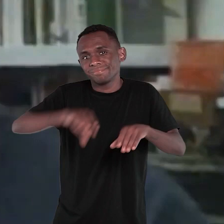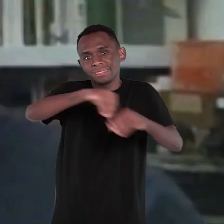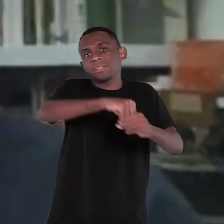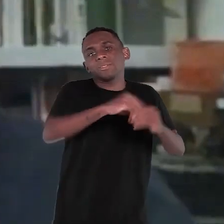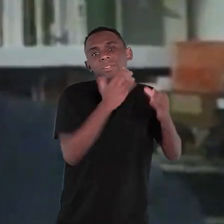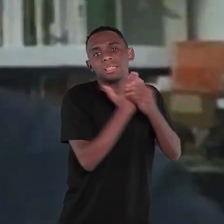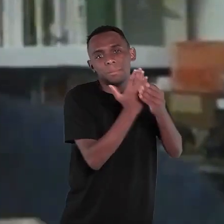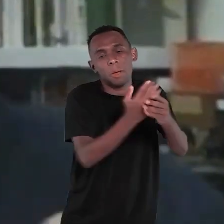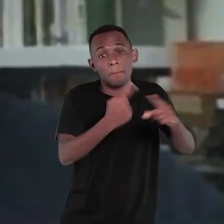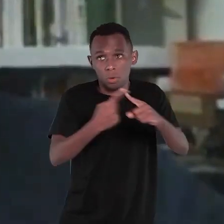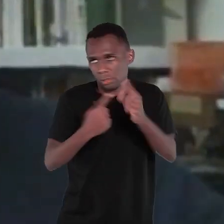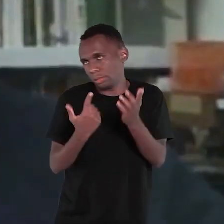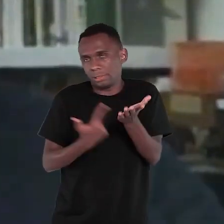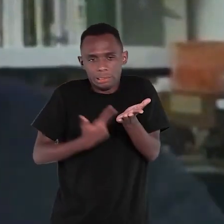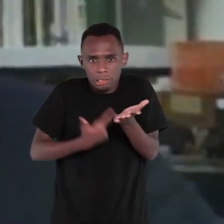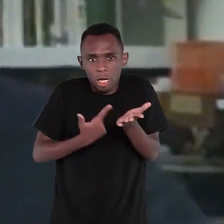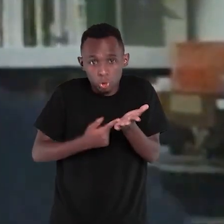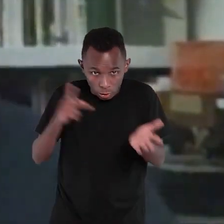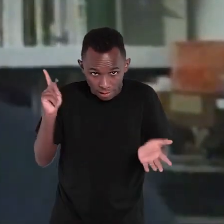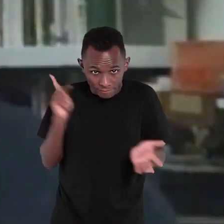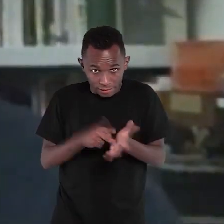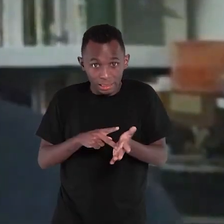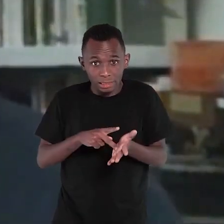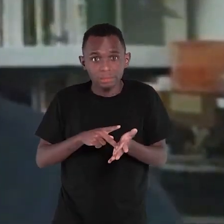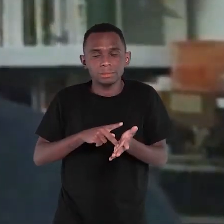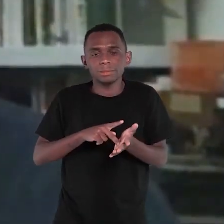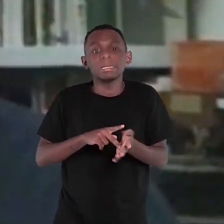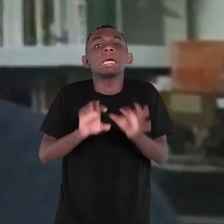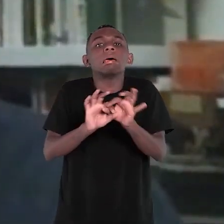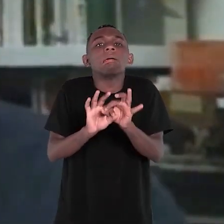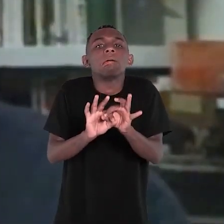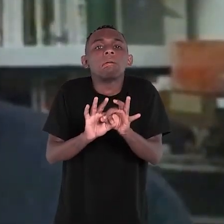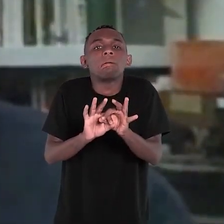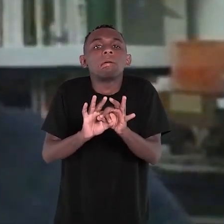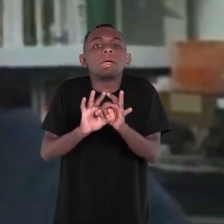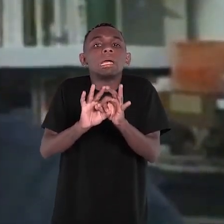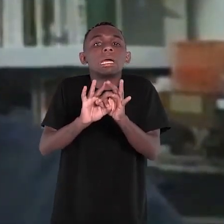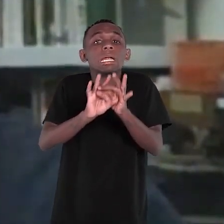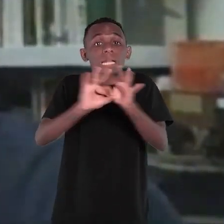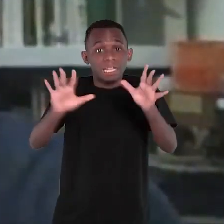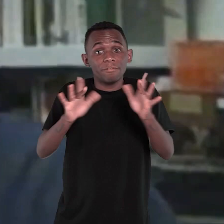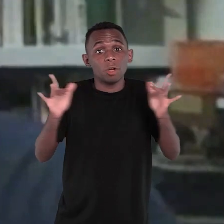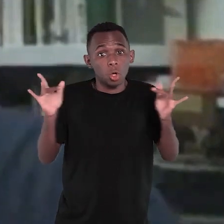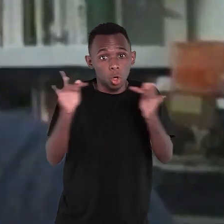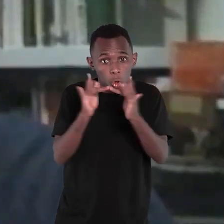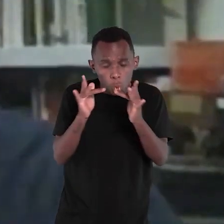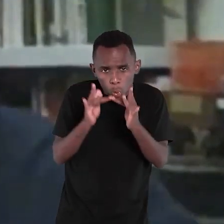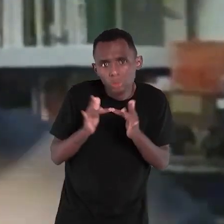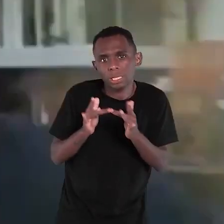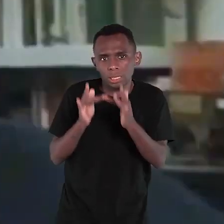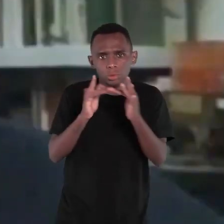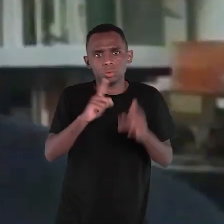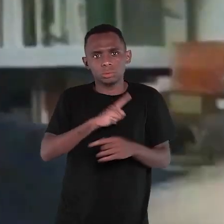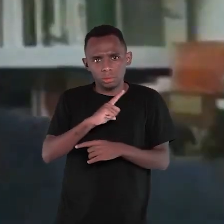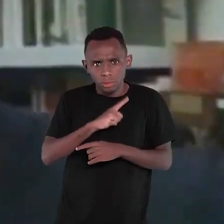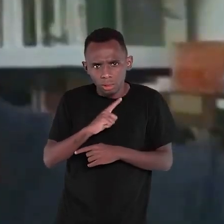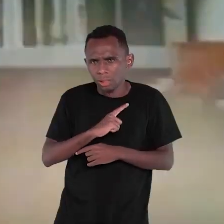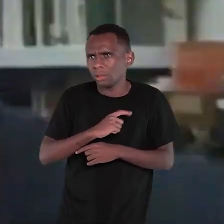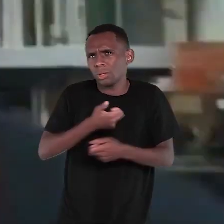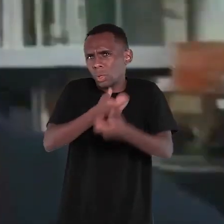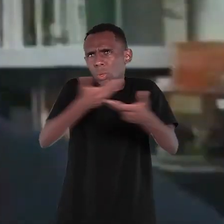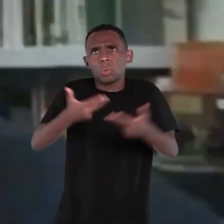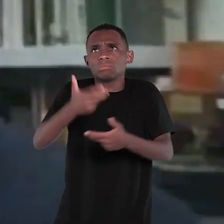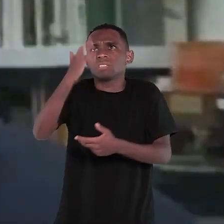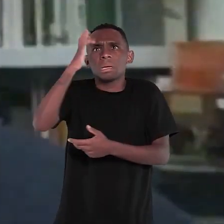a literatura, na verdade, te permite entrar em contato com a alteridade, com coisas